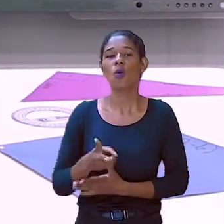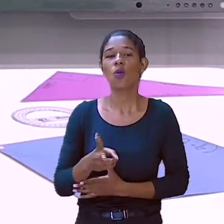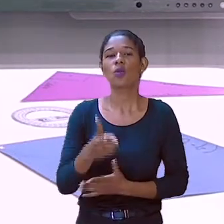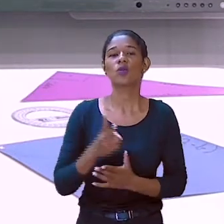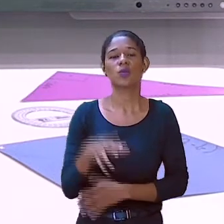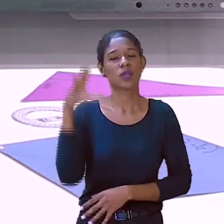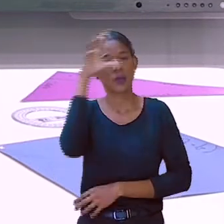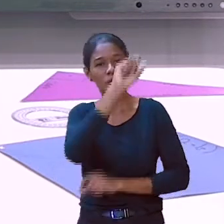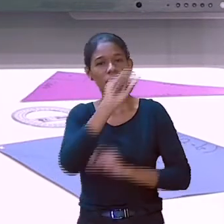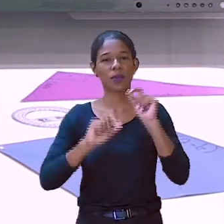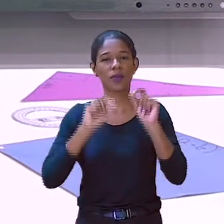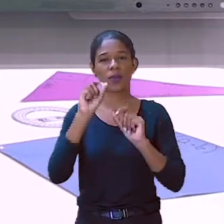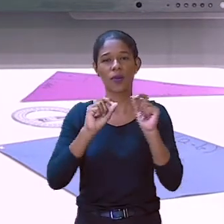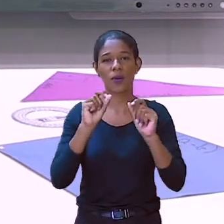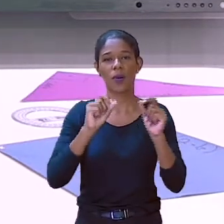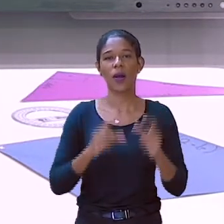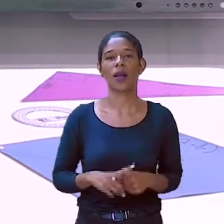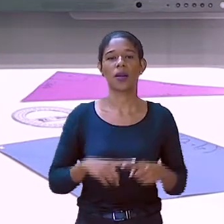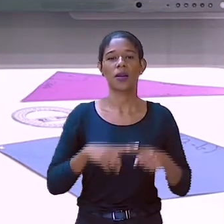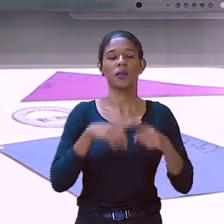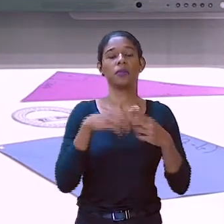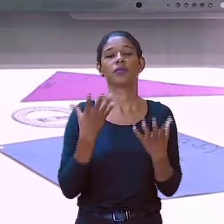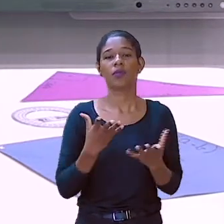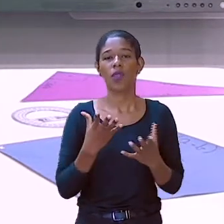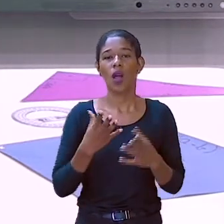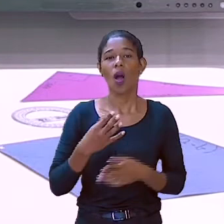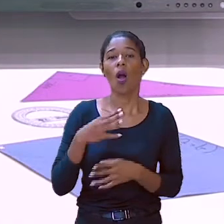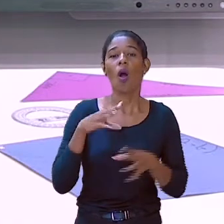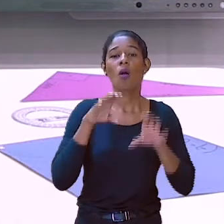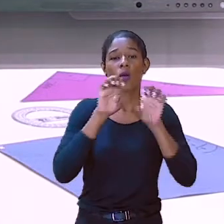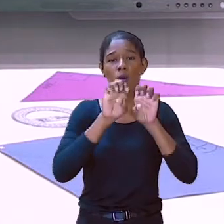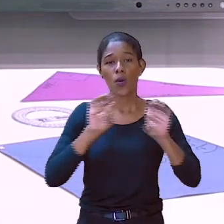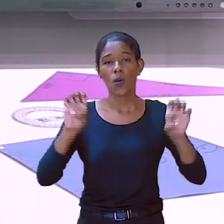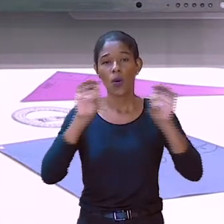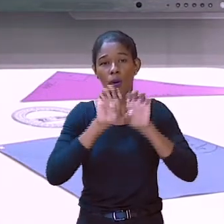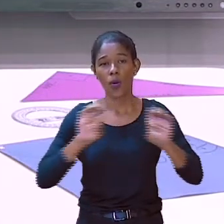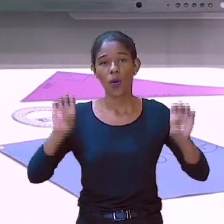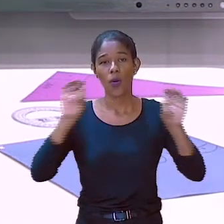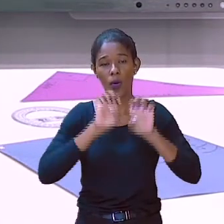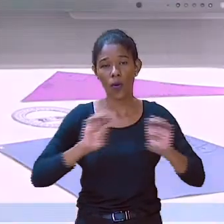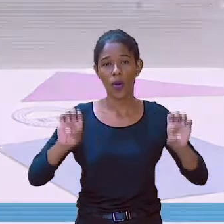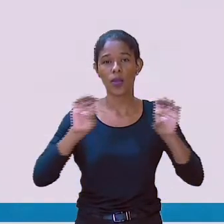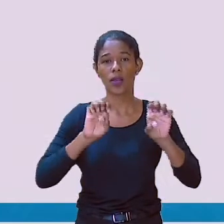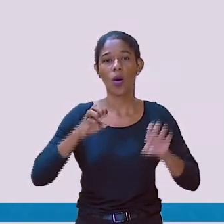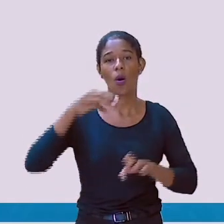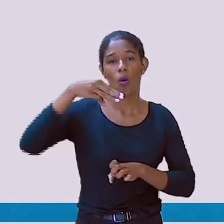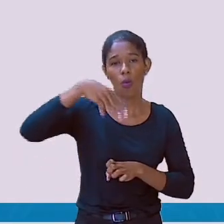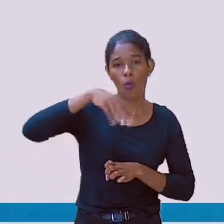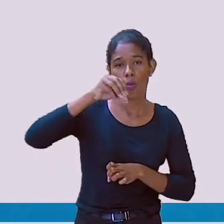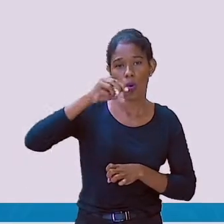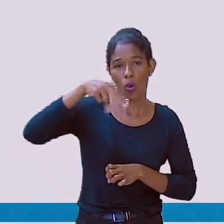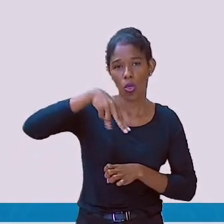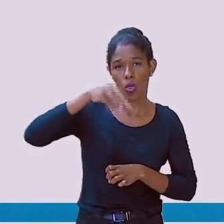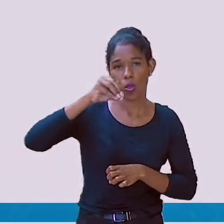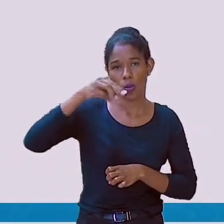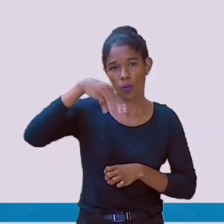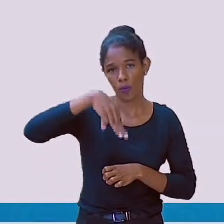só. O que são monômios? São expressões algébricas formadas apenas